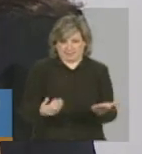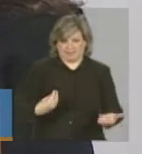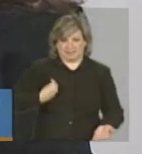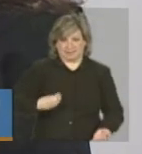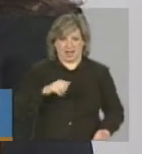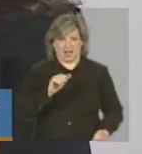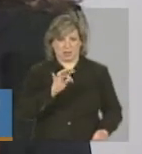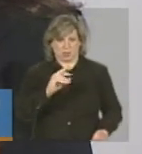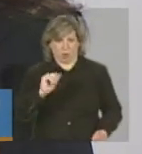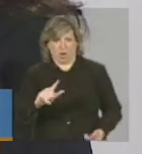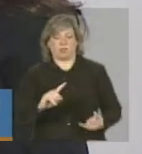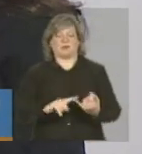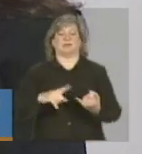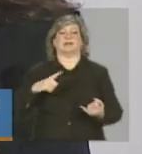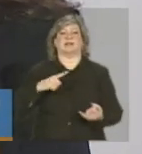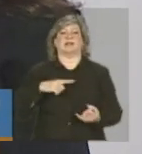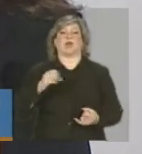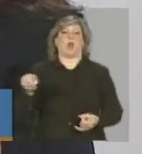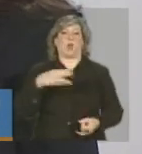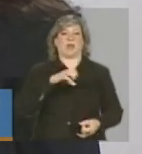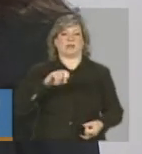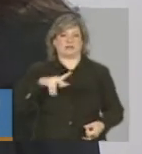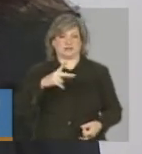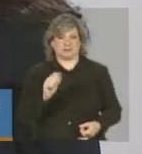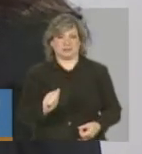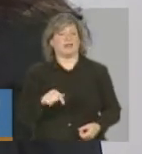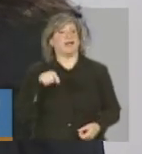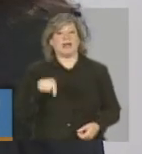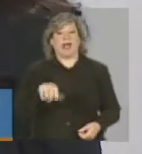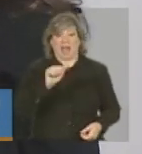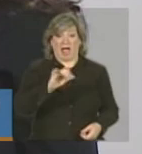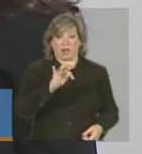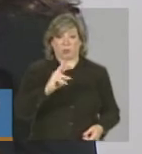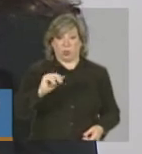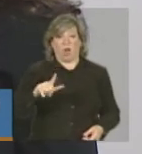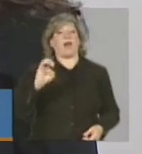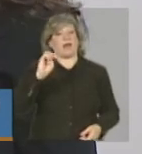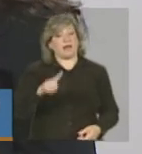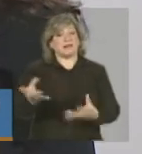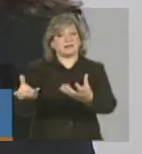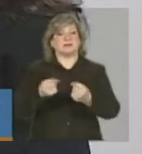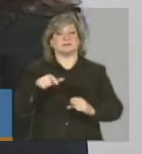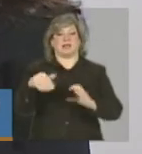senha atual é a senha recebida no e-mail.